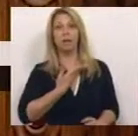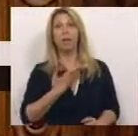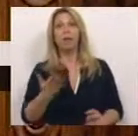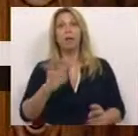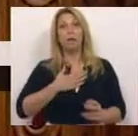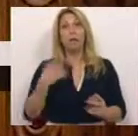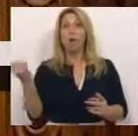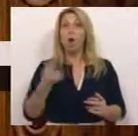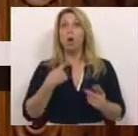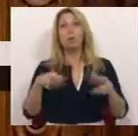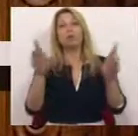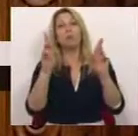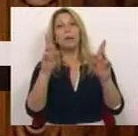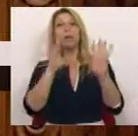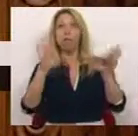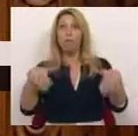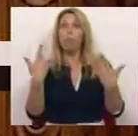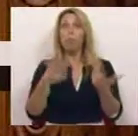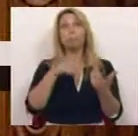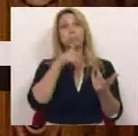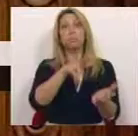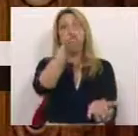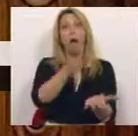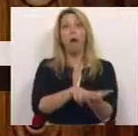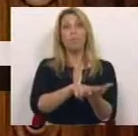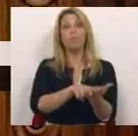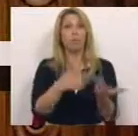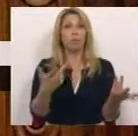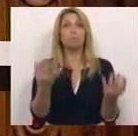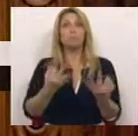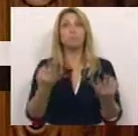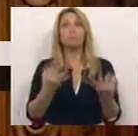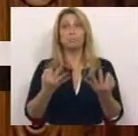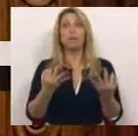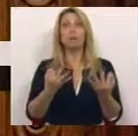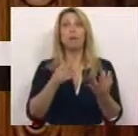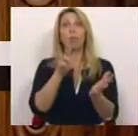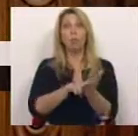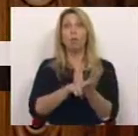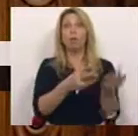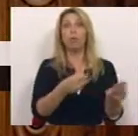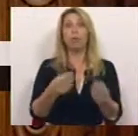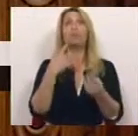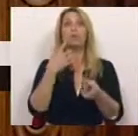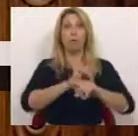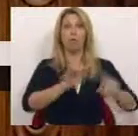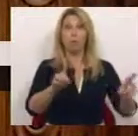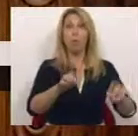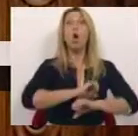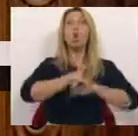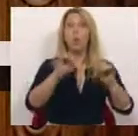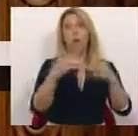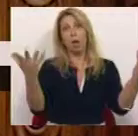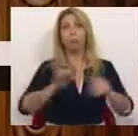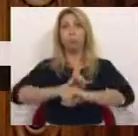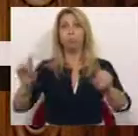nossa expectativa de poder viabilizar as propostas que ali foram apresentadas, porque se nós queremos rejeitar o nuclear, então vamos rejeitar também a importação da energia com recurso